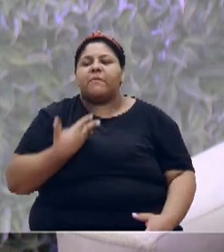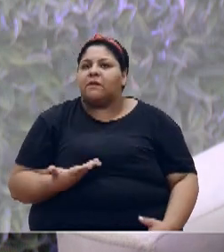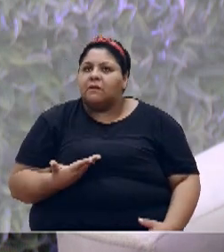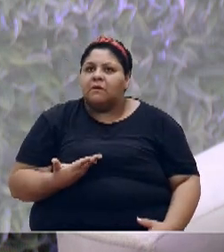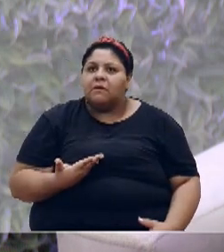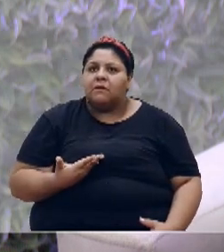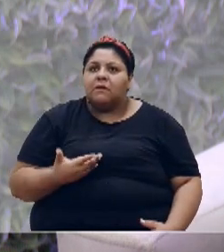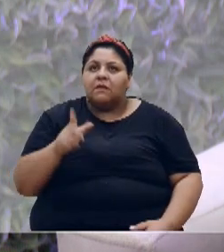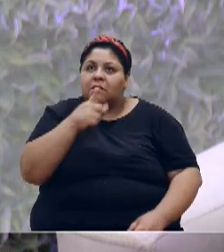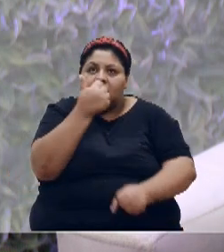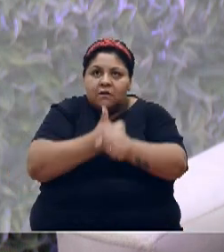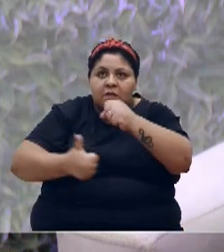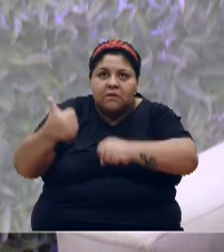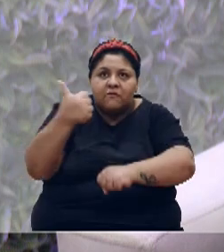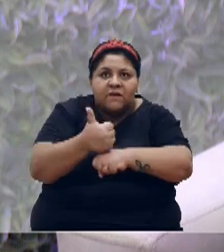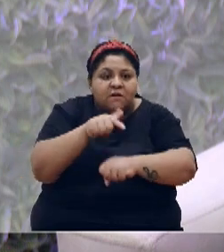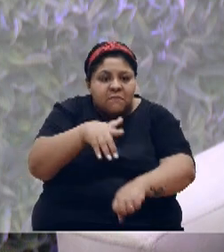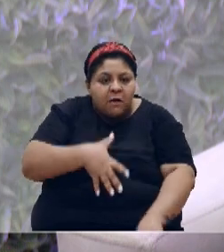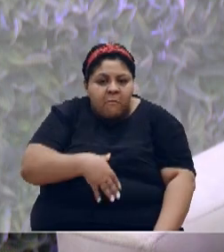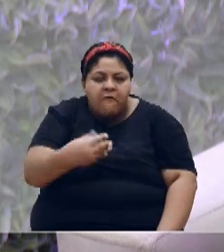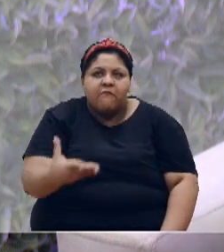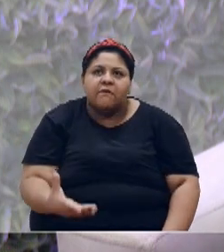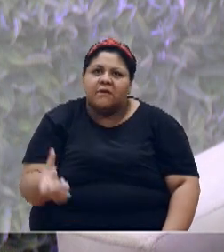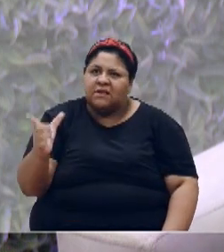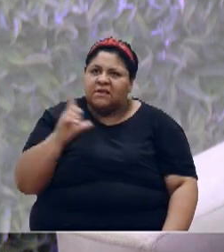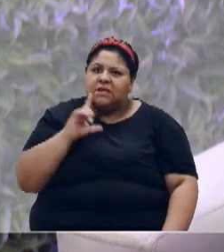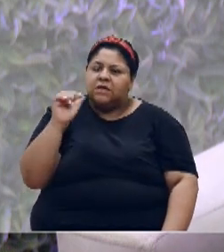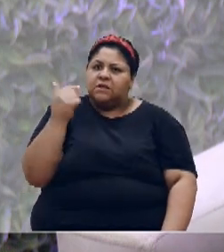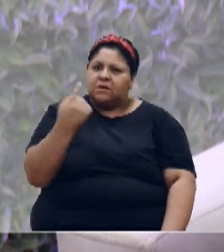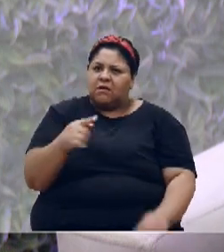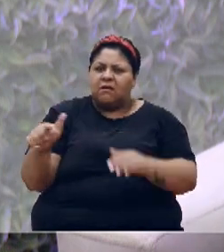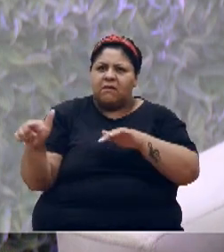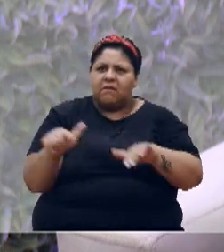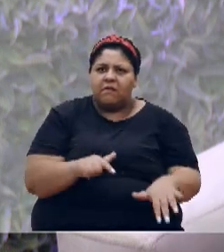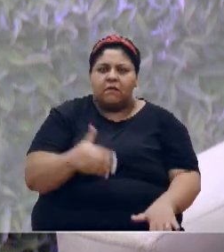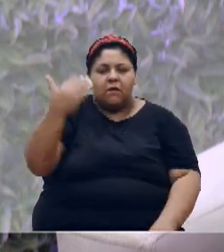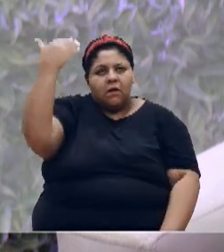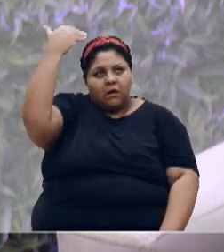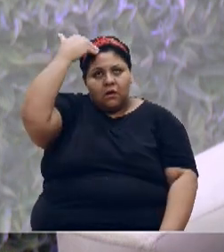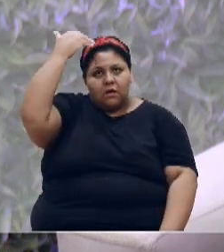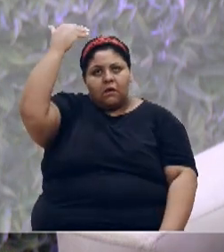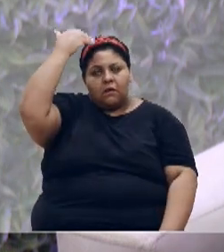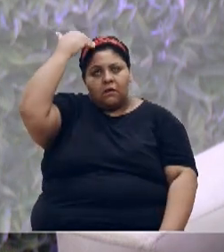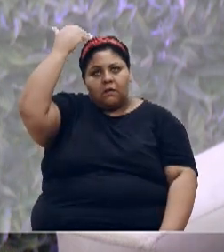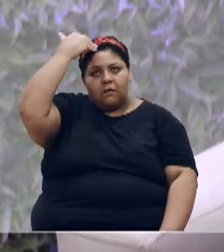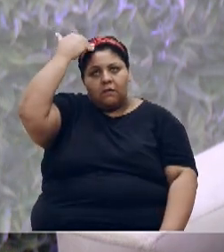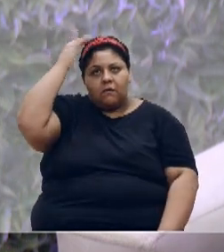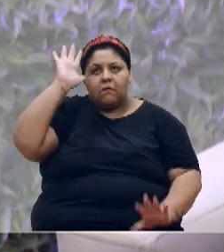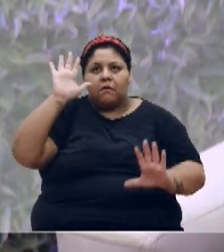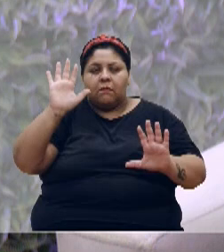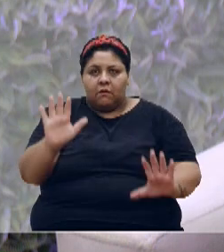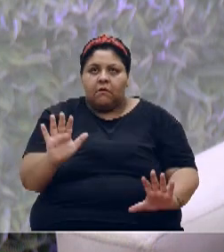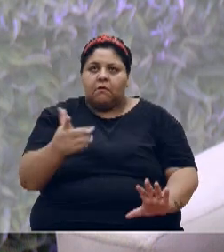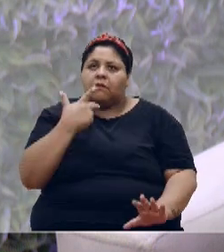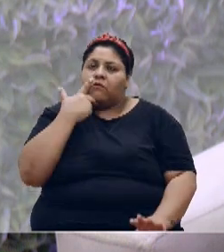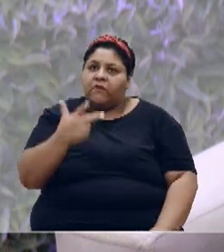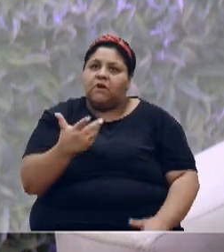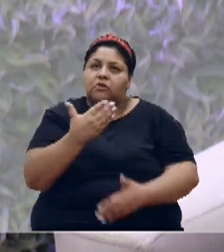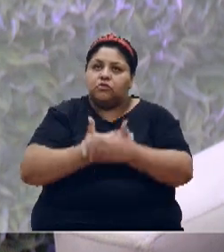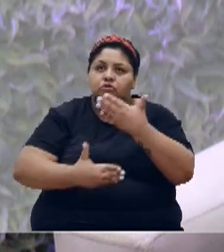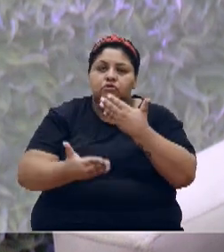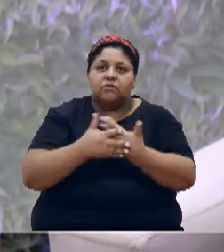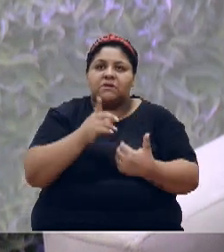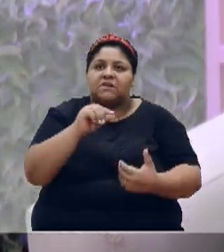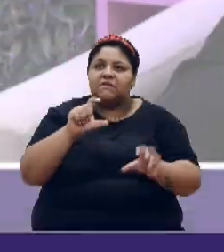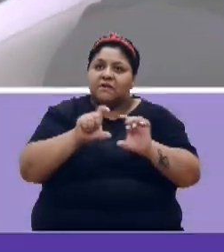vai substituir, é minha filha. E aí teve umas semanas, assim, que eu não aguentava mais, eu fiz um vídeo de 10 minutos falando todas as frases que eu não